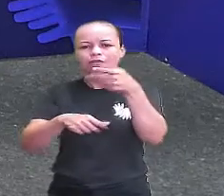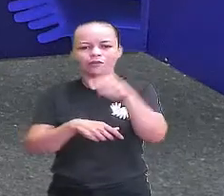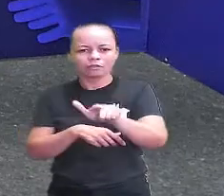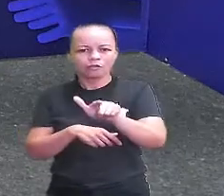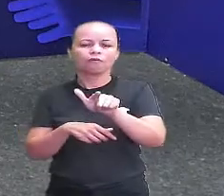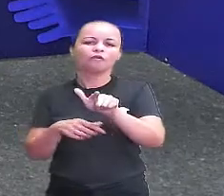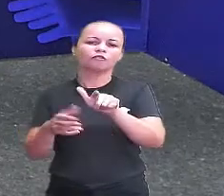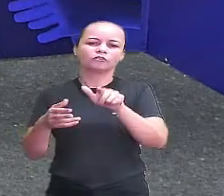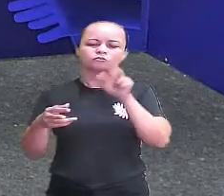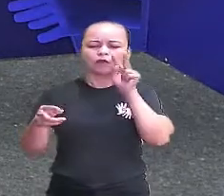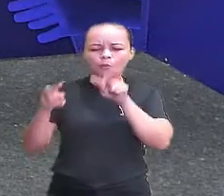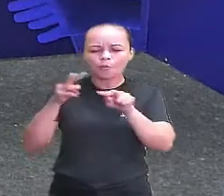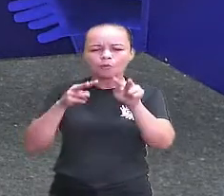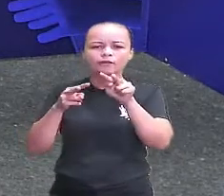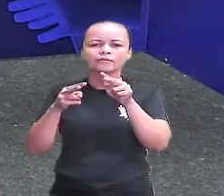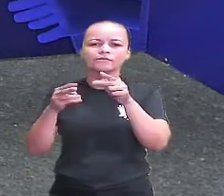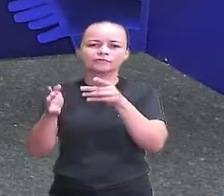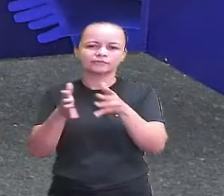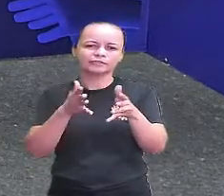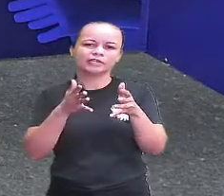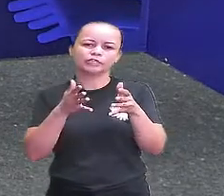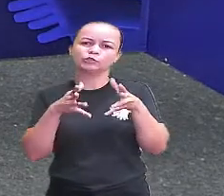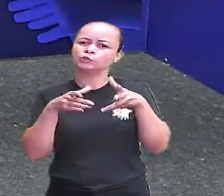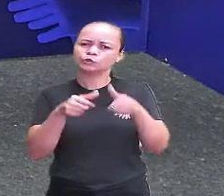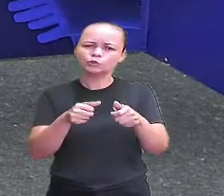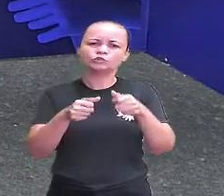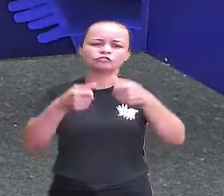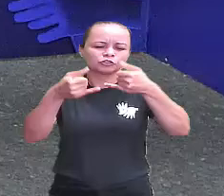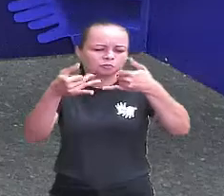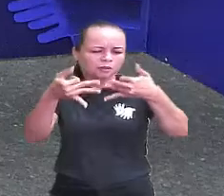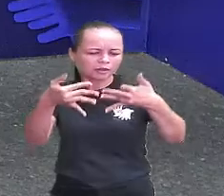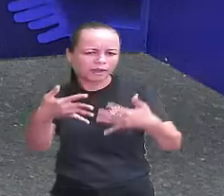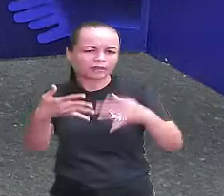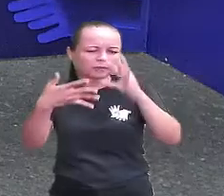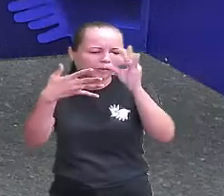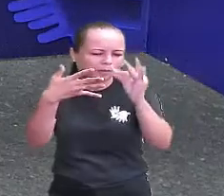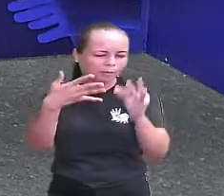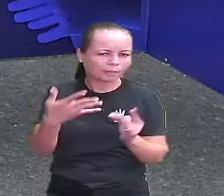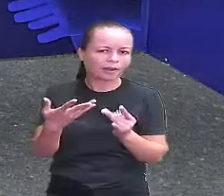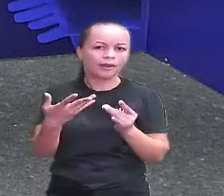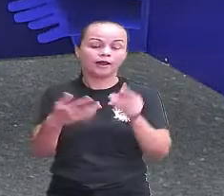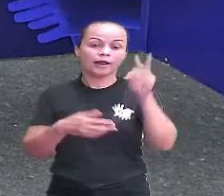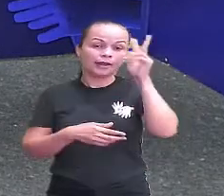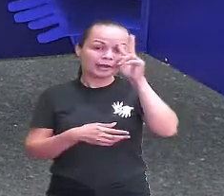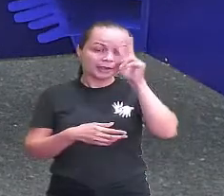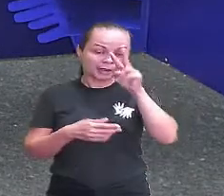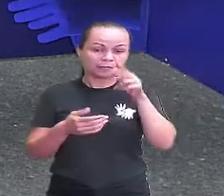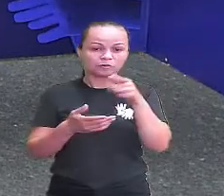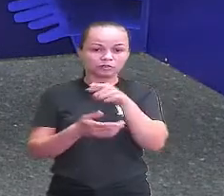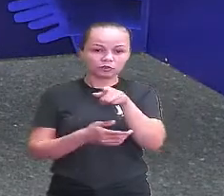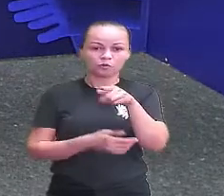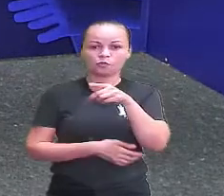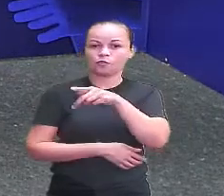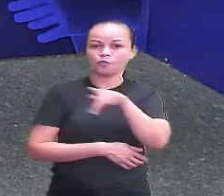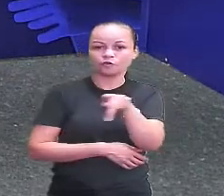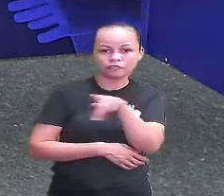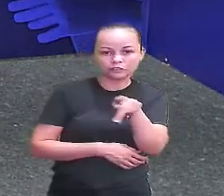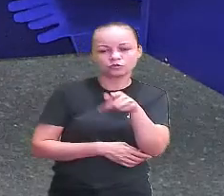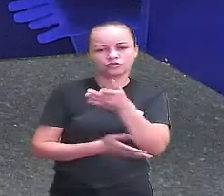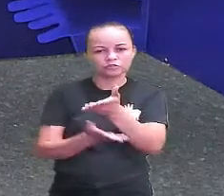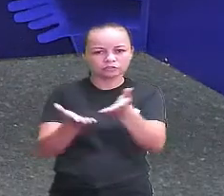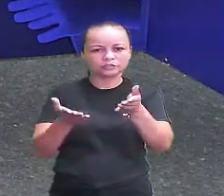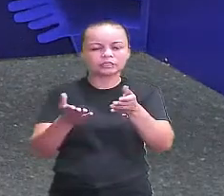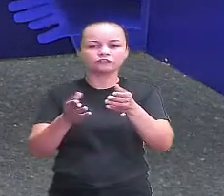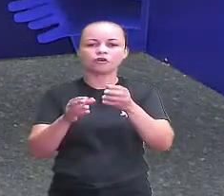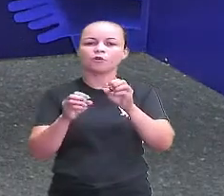uma olhadinha em tudo que foi falado. Lembra aí do que o professor vem falando para você em sala de aula, que é bastante